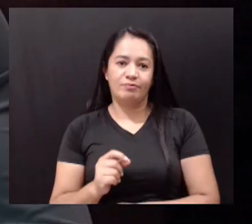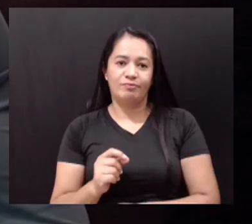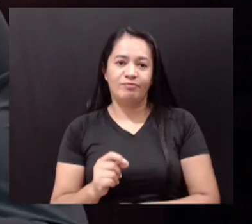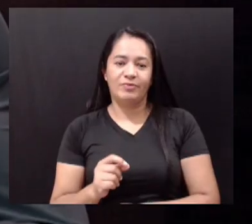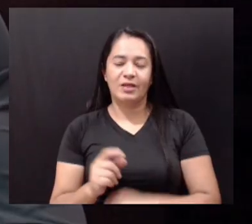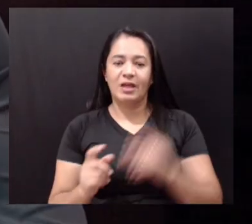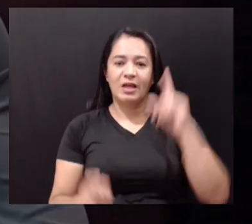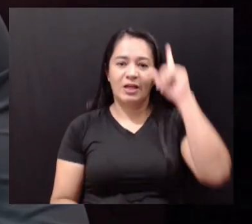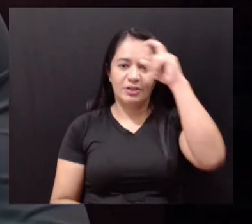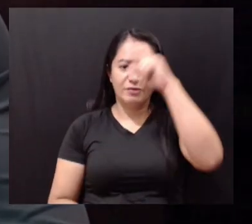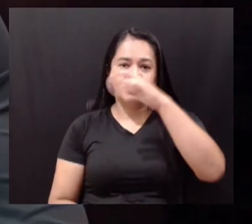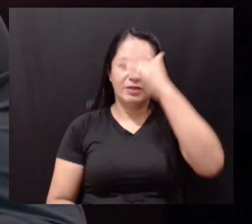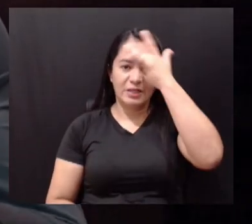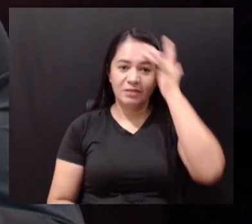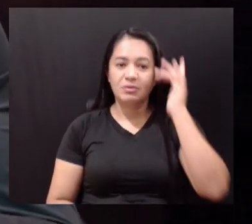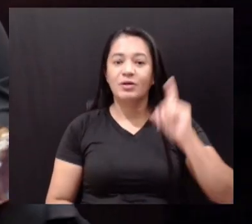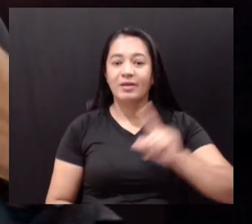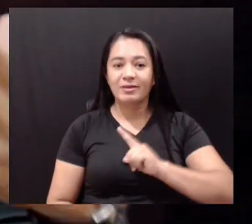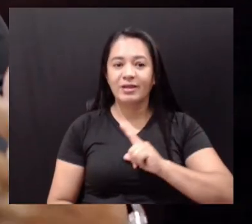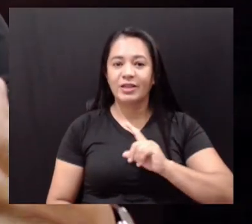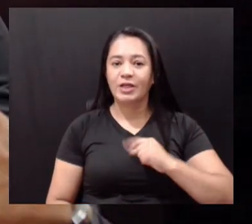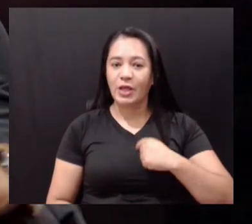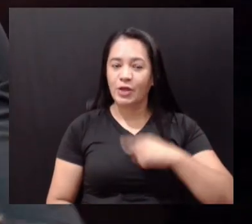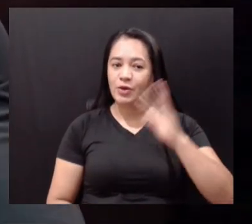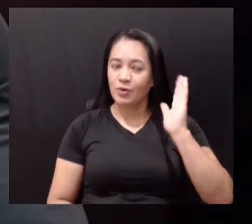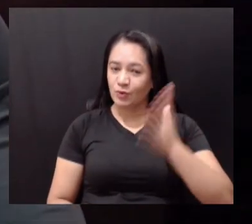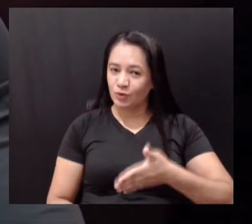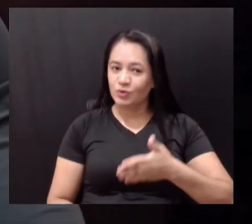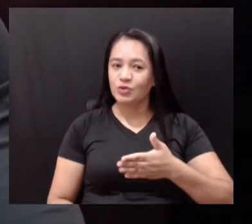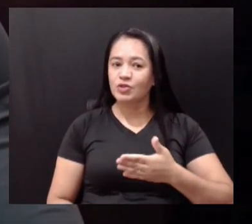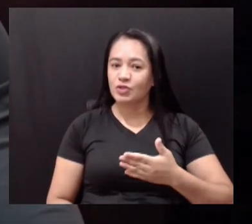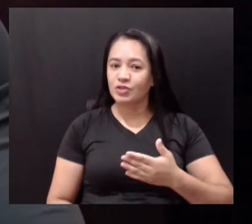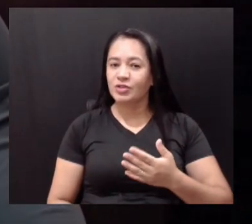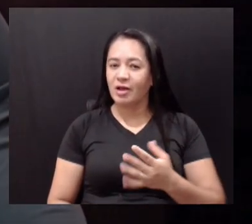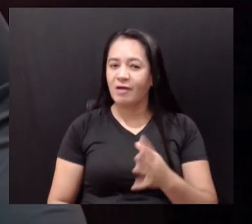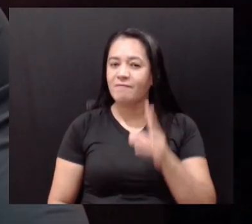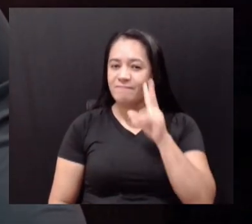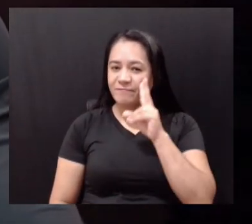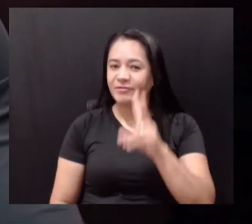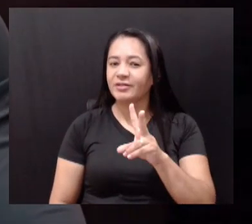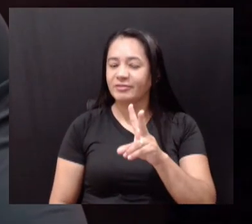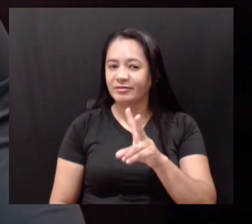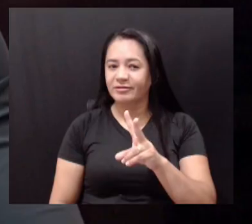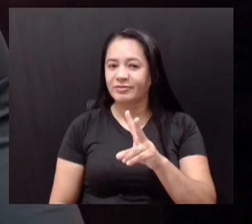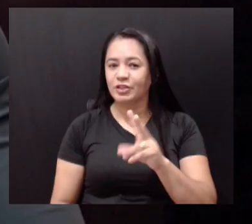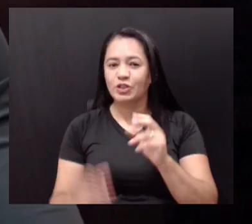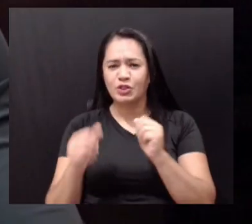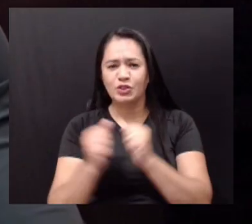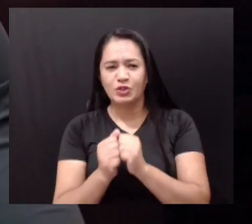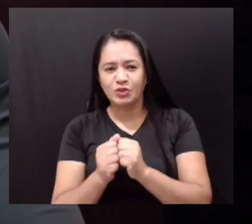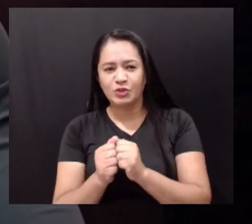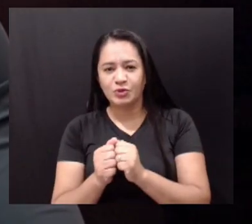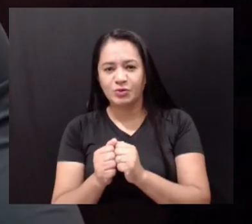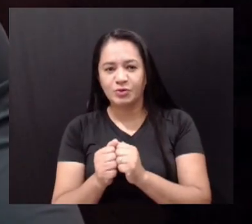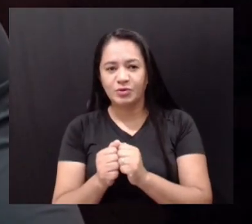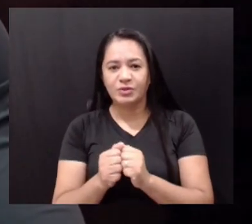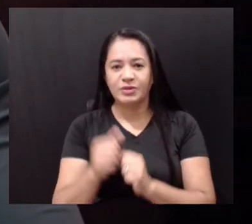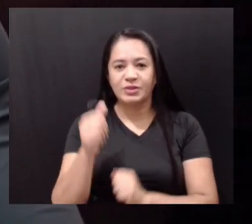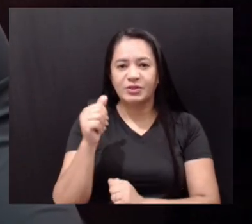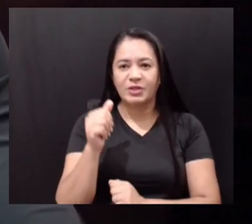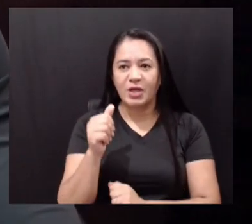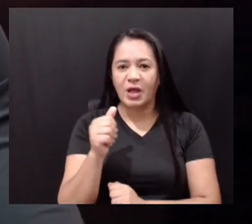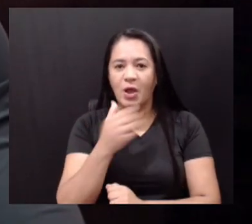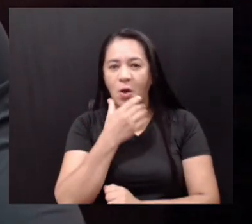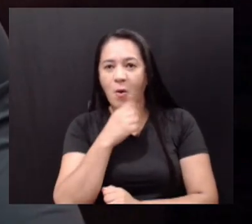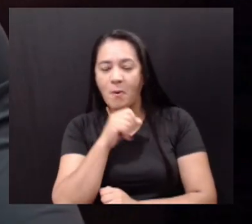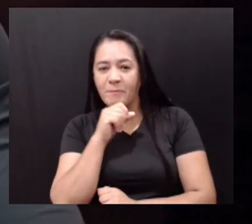têm. E eu já vivenciei isso, né, de ter os pais Sério? presentes na Uhum. entrevista, do pai querendo, falar sobre o plano